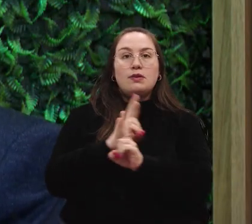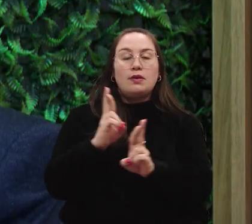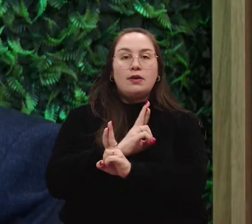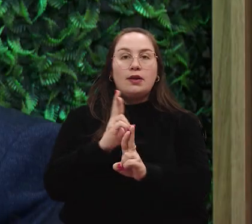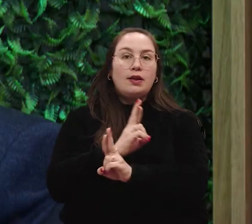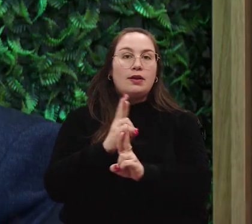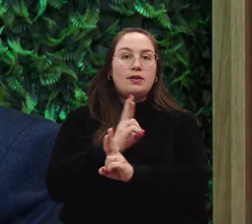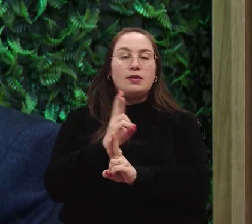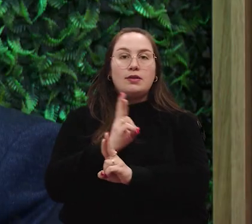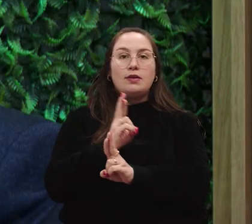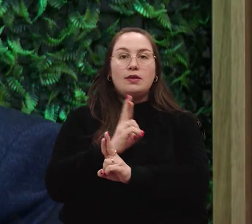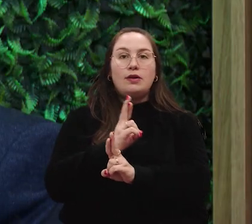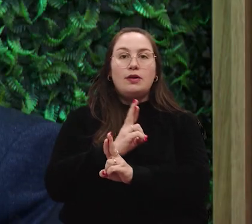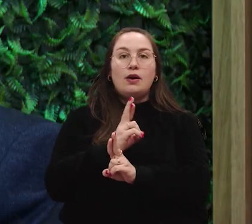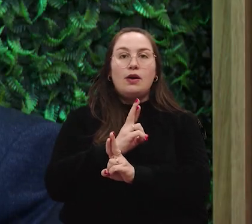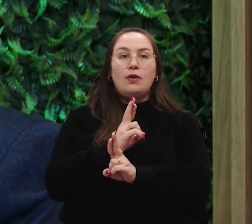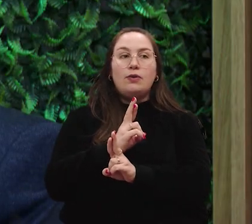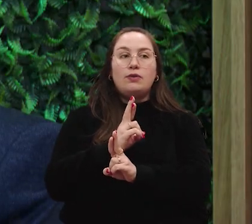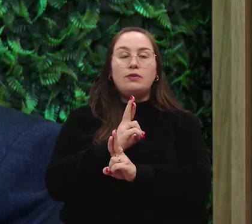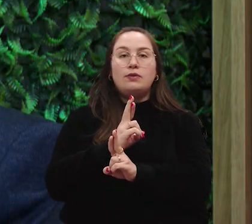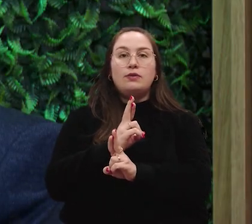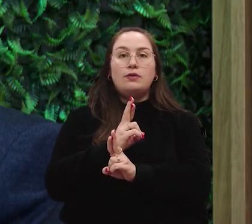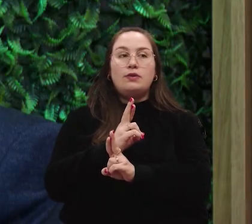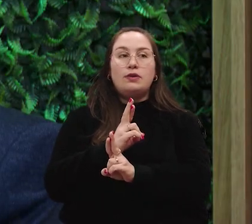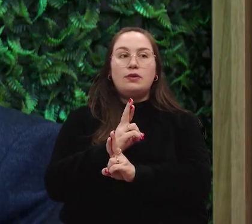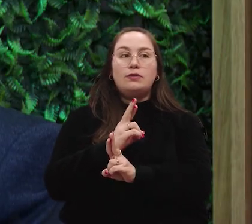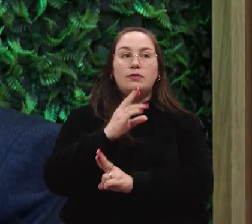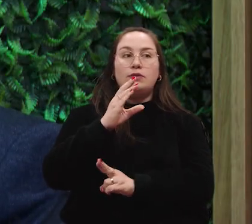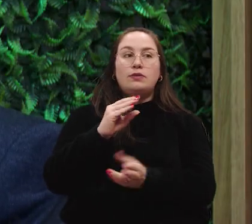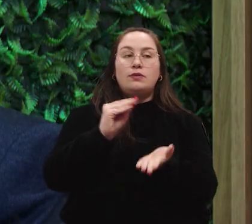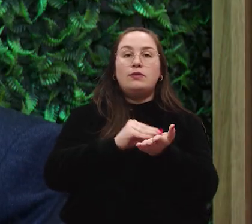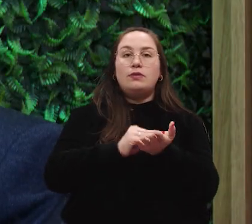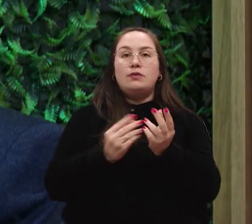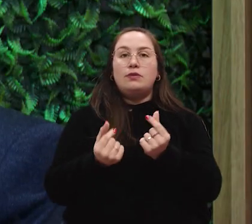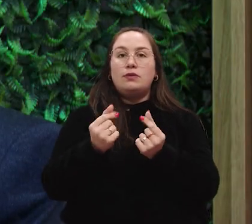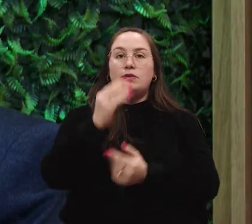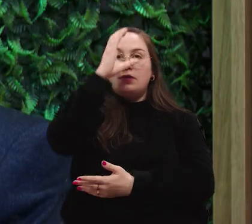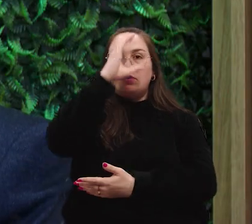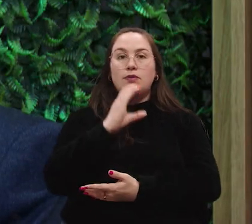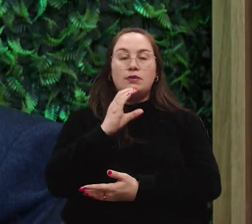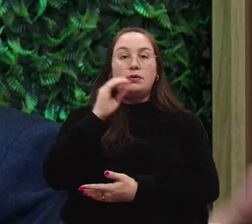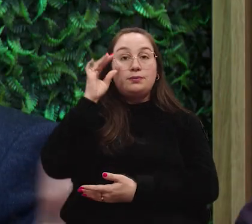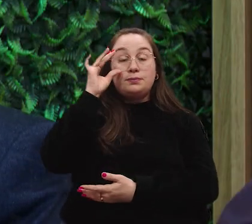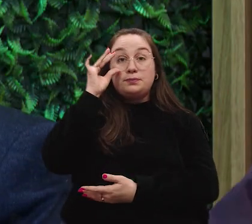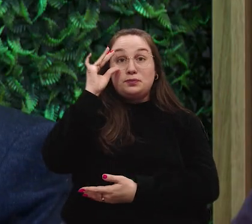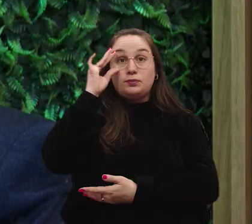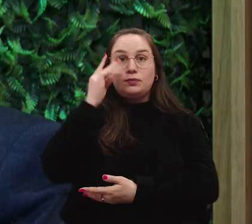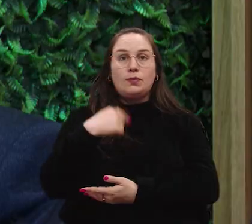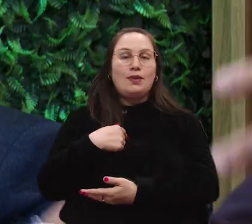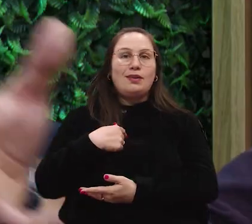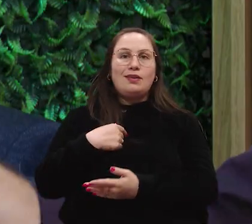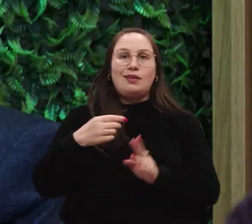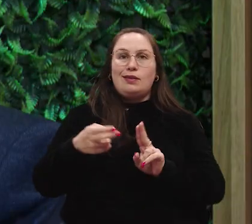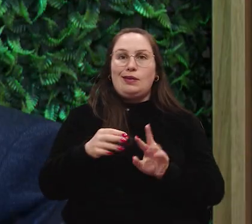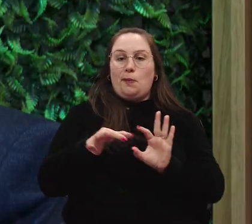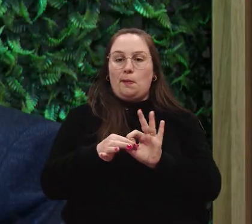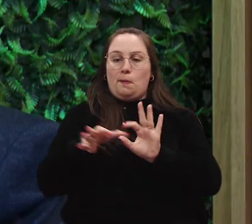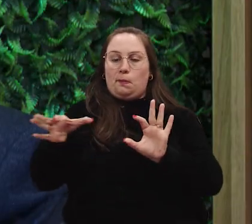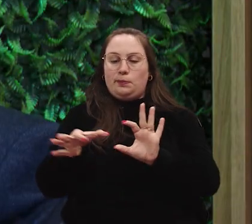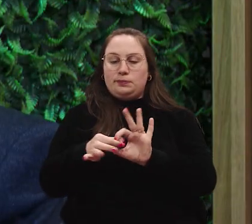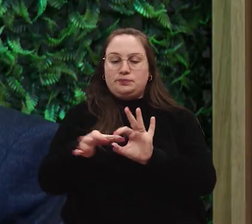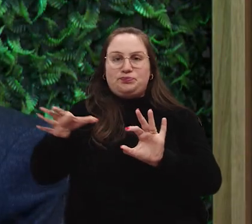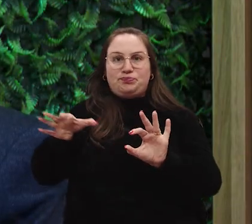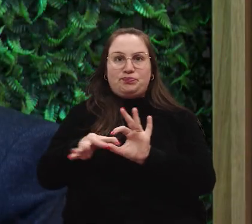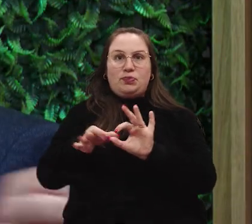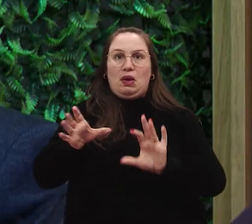relação da descapitalização do cidadão, vai ter migração maior para o SUS. Os hospitais que se descredenciando, todo esse problema